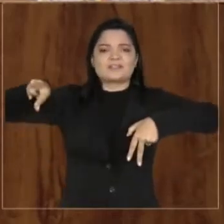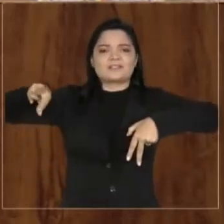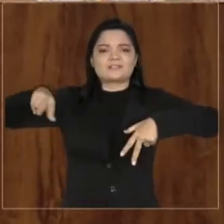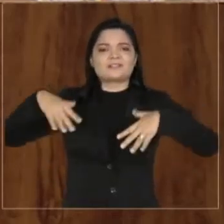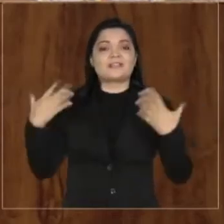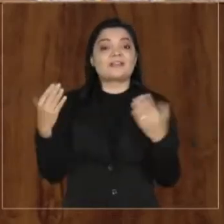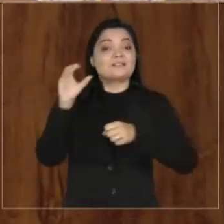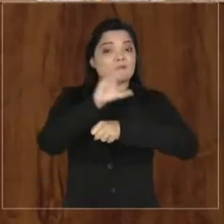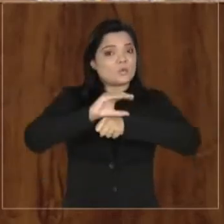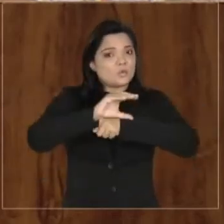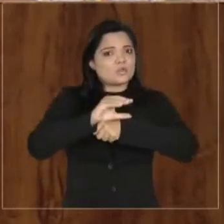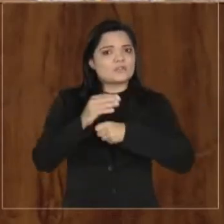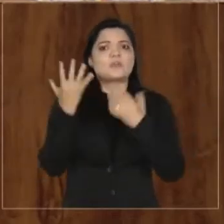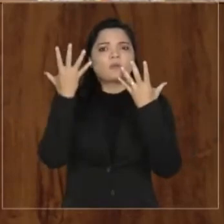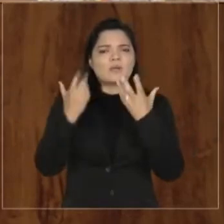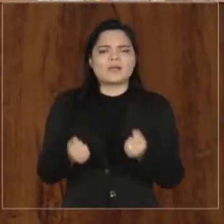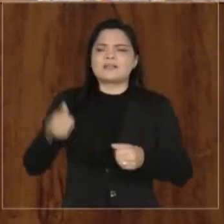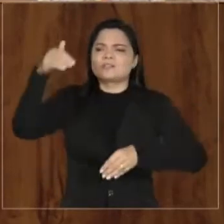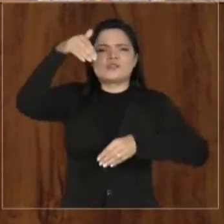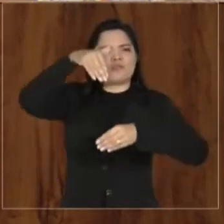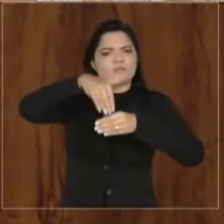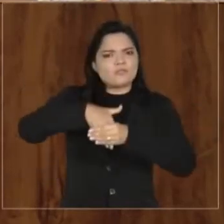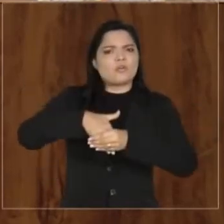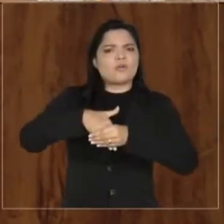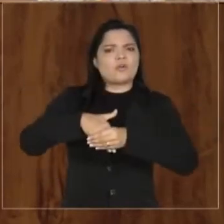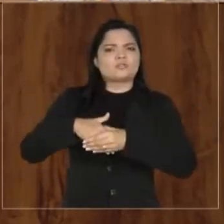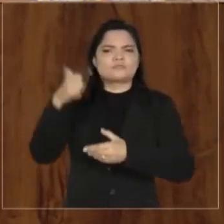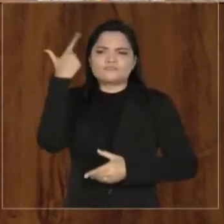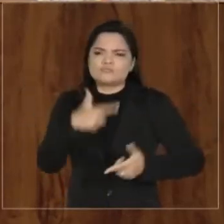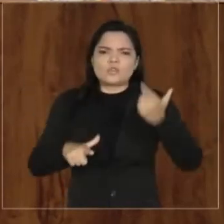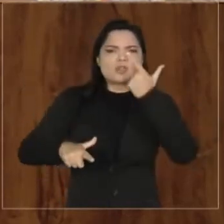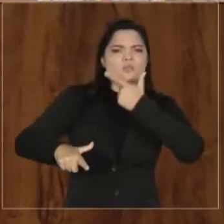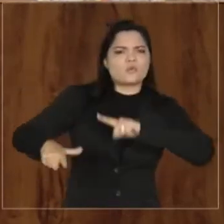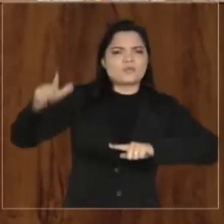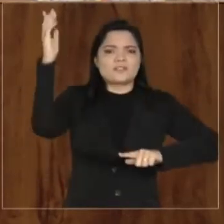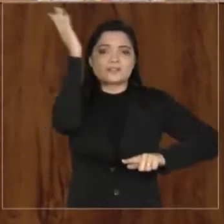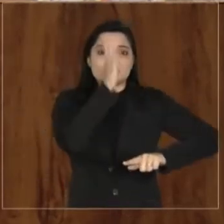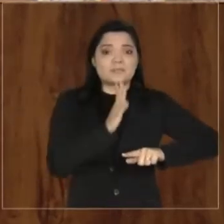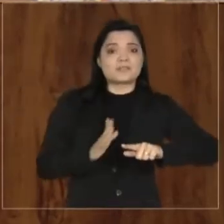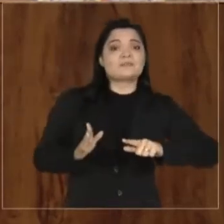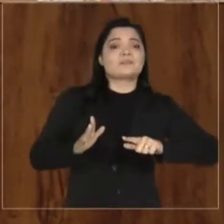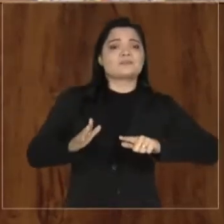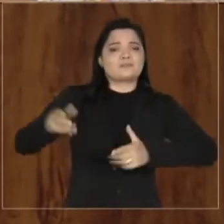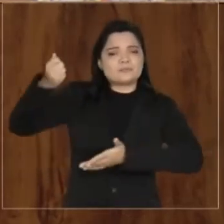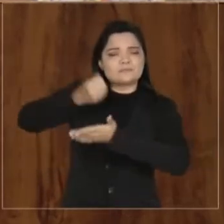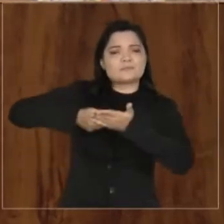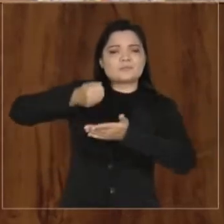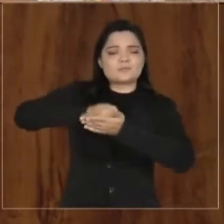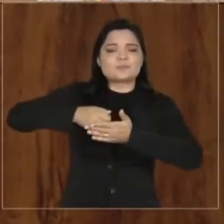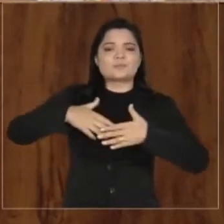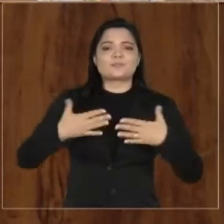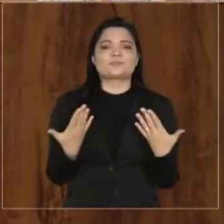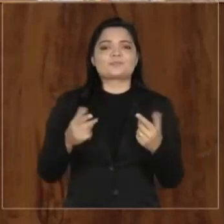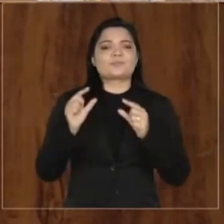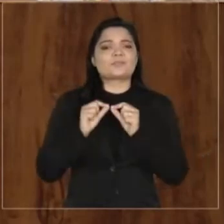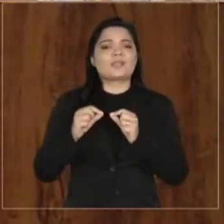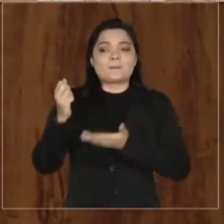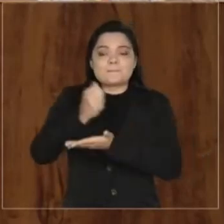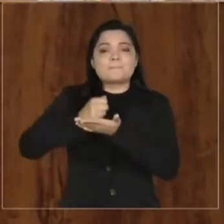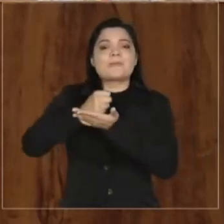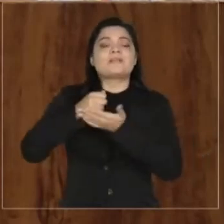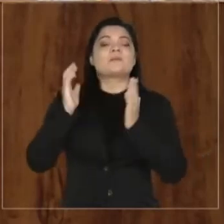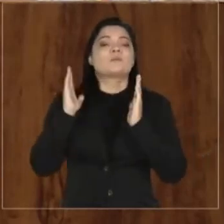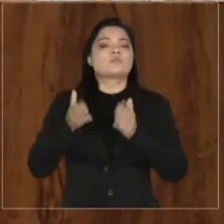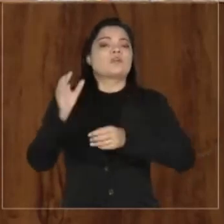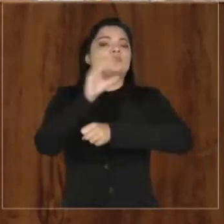Esta Constituição que garante o voto, que foi tão duramente conquistado pelas brasileiras e pelos brasileiros, está baseado, como eu